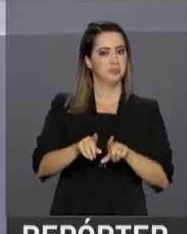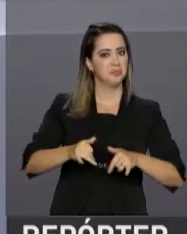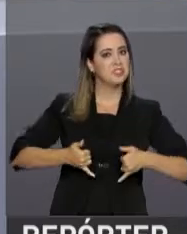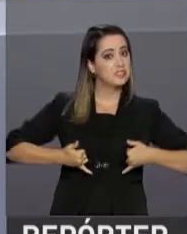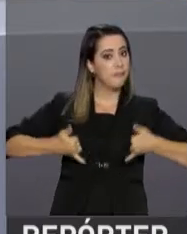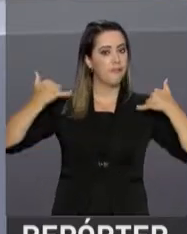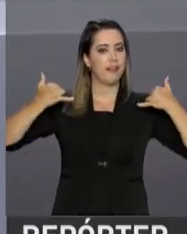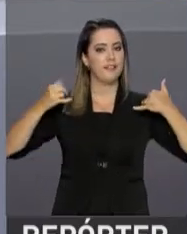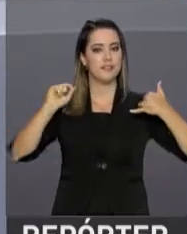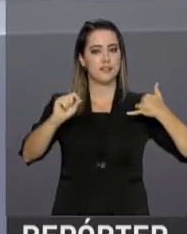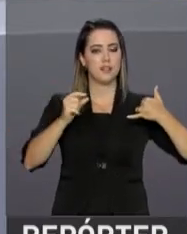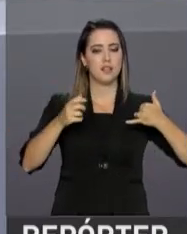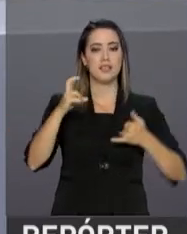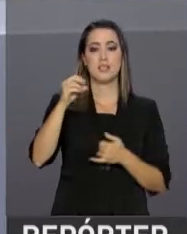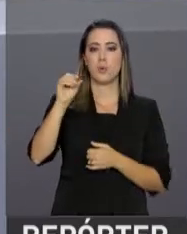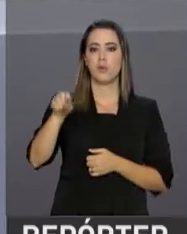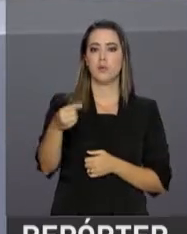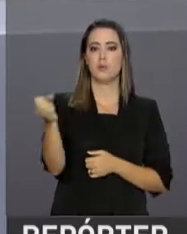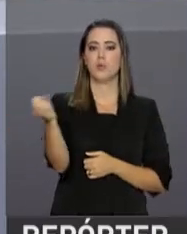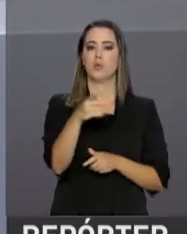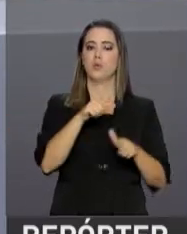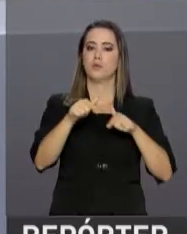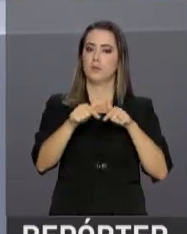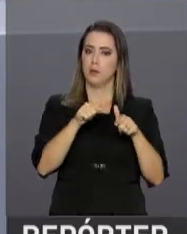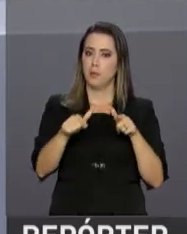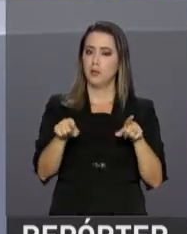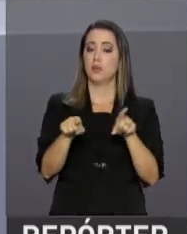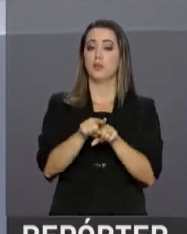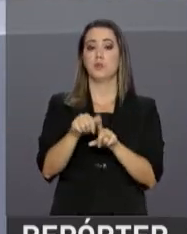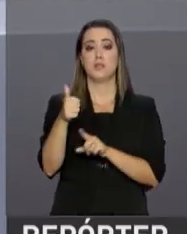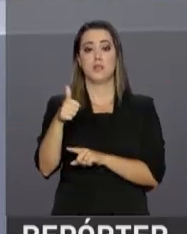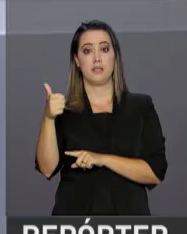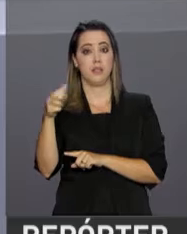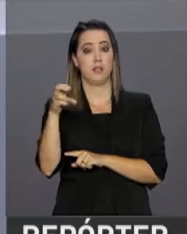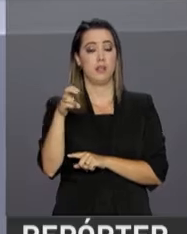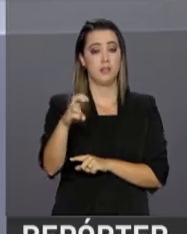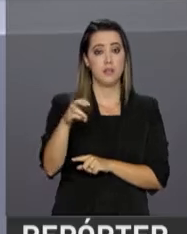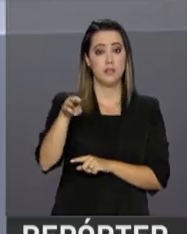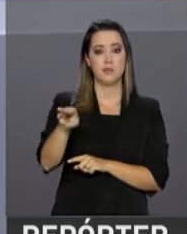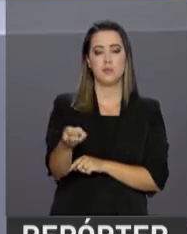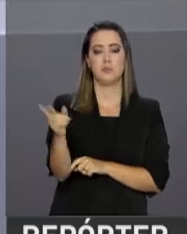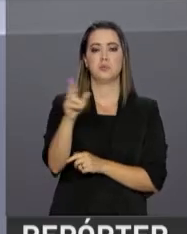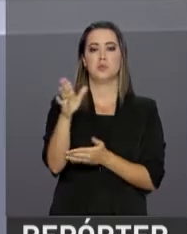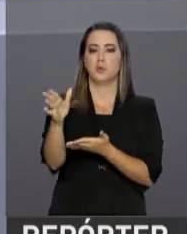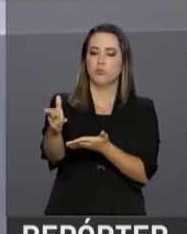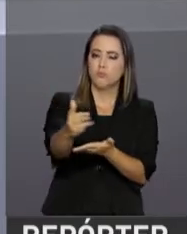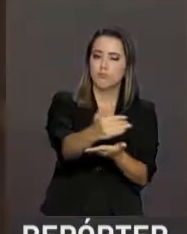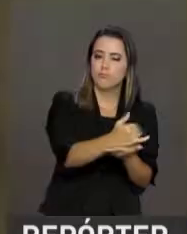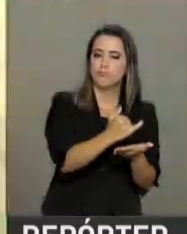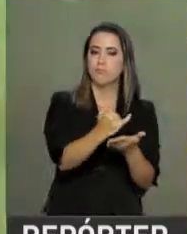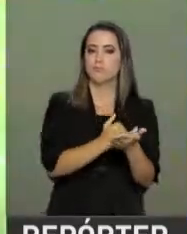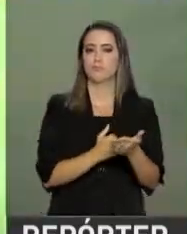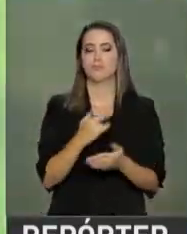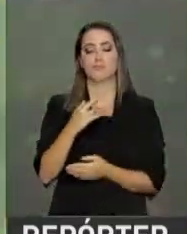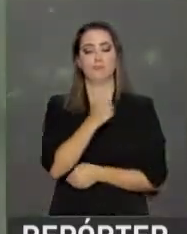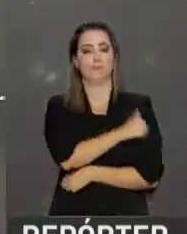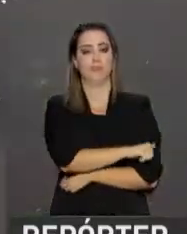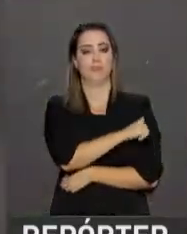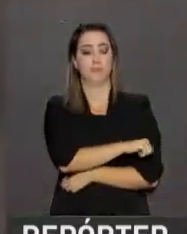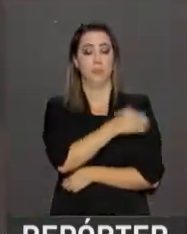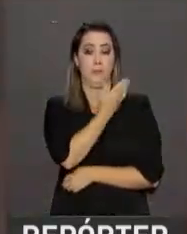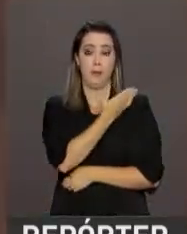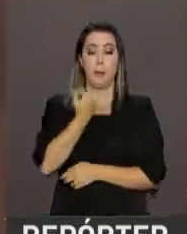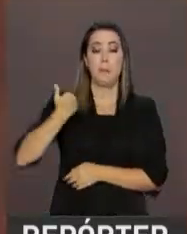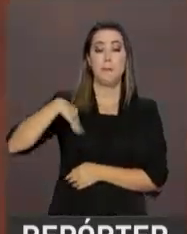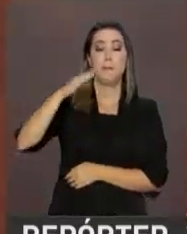50 mil novos postos de trabalho e 115 milhões de reais em tributos para o rio mais